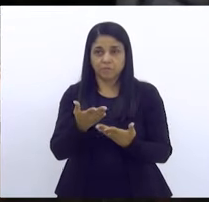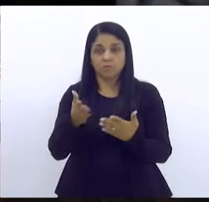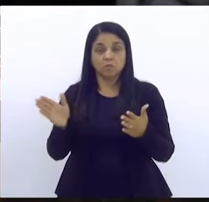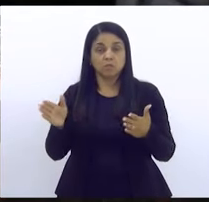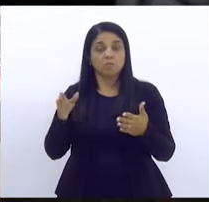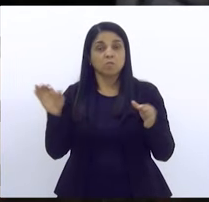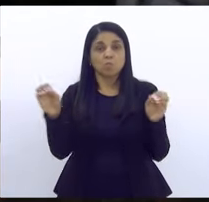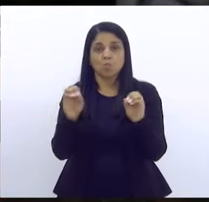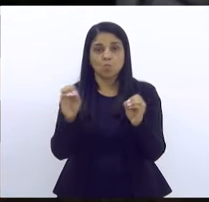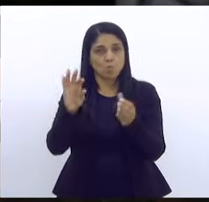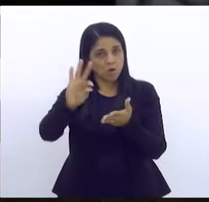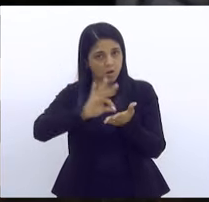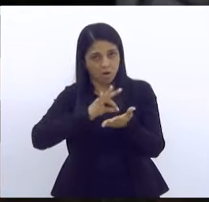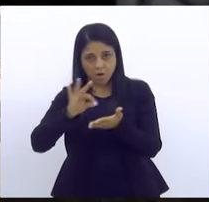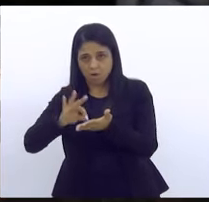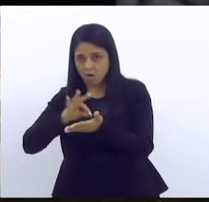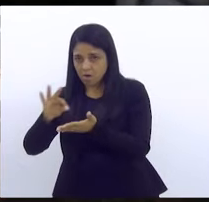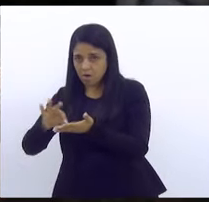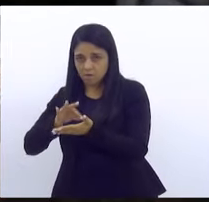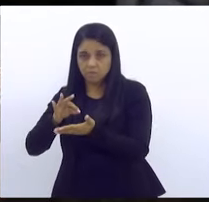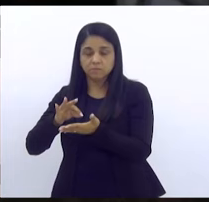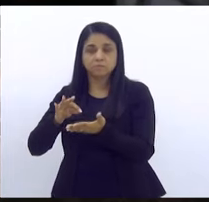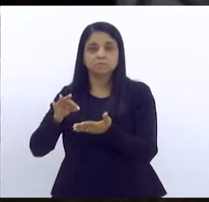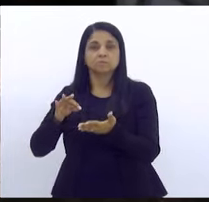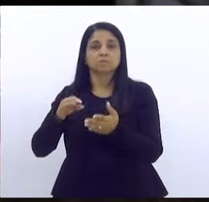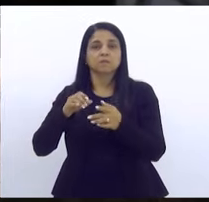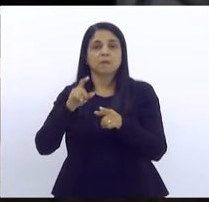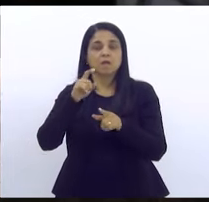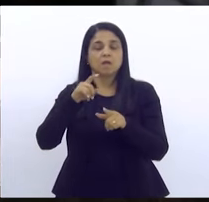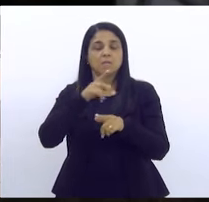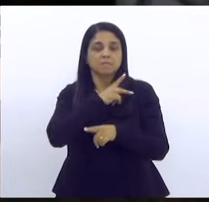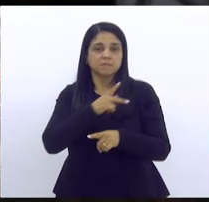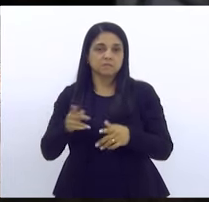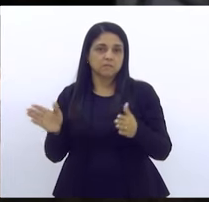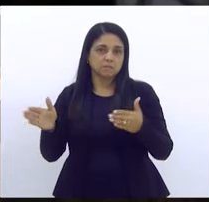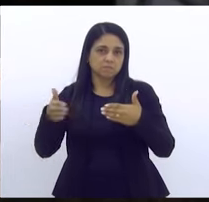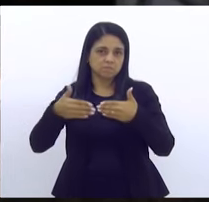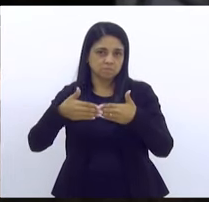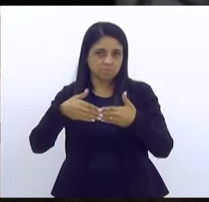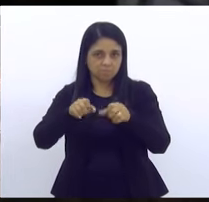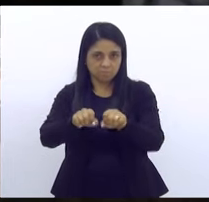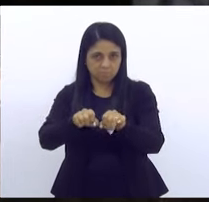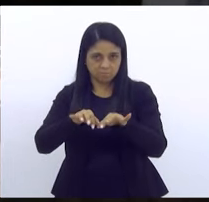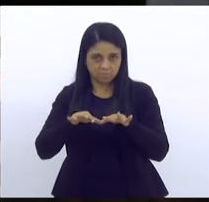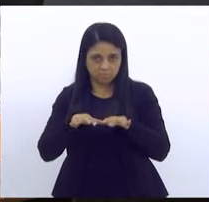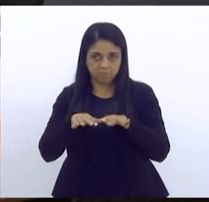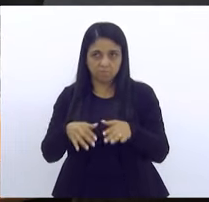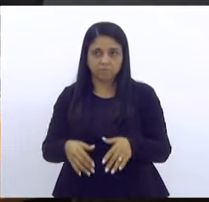havendo mais orador ou oradora inscrita, a presidência encerra a presente sessão.